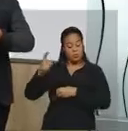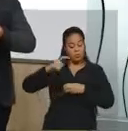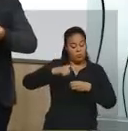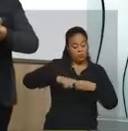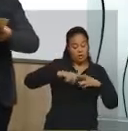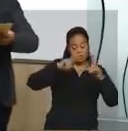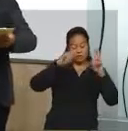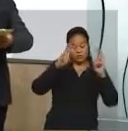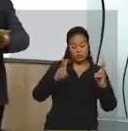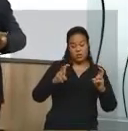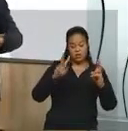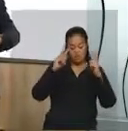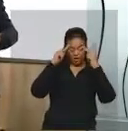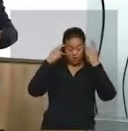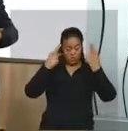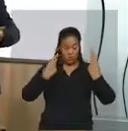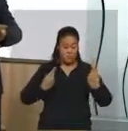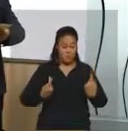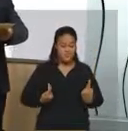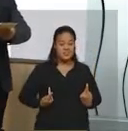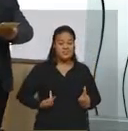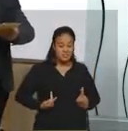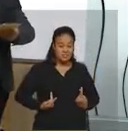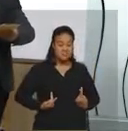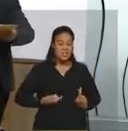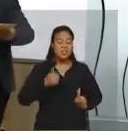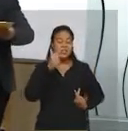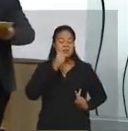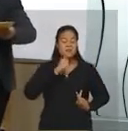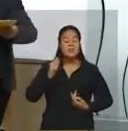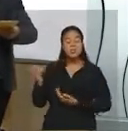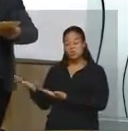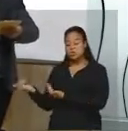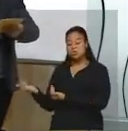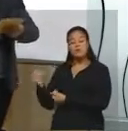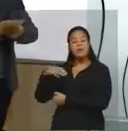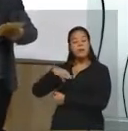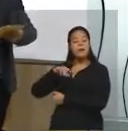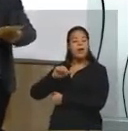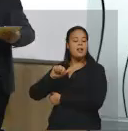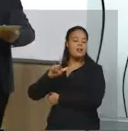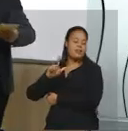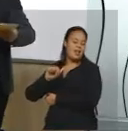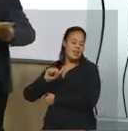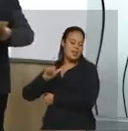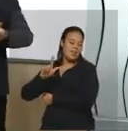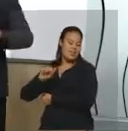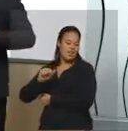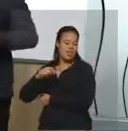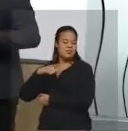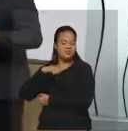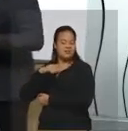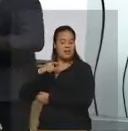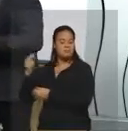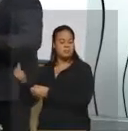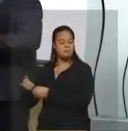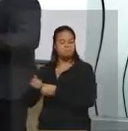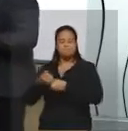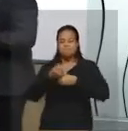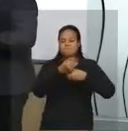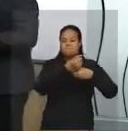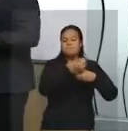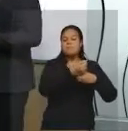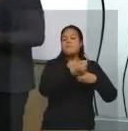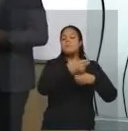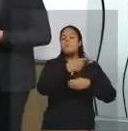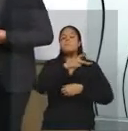para a humanidade. E a Malala foi a primeira jovem a receber este prêmio. Ela tem realmente